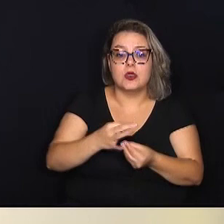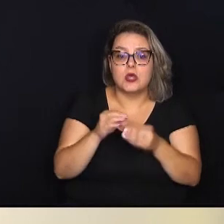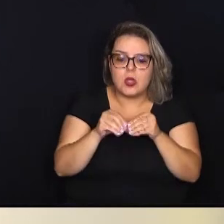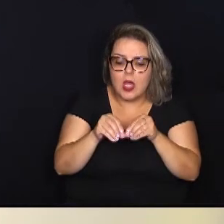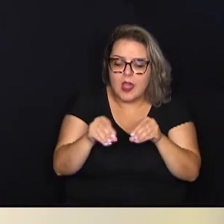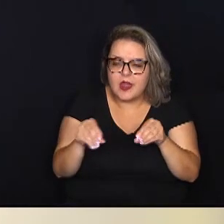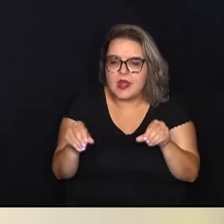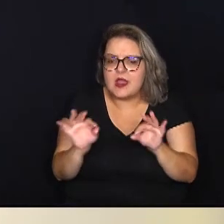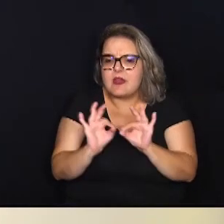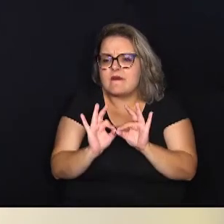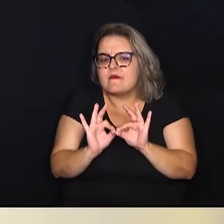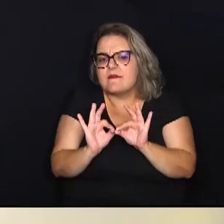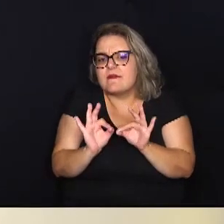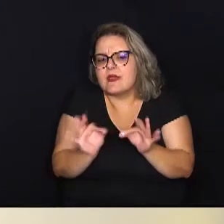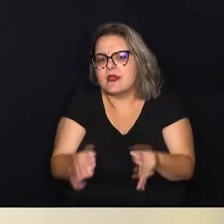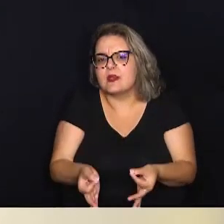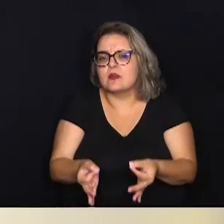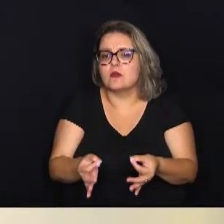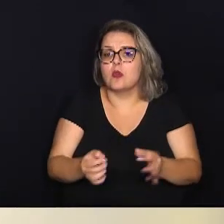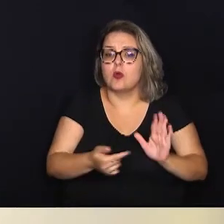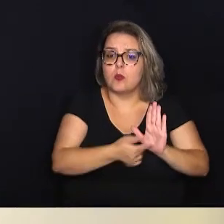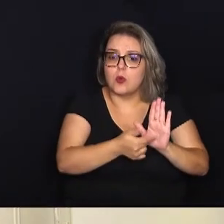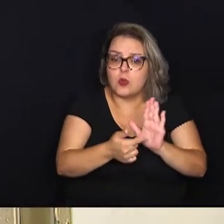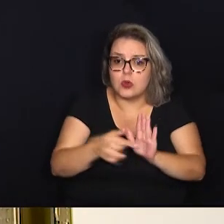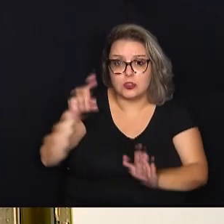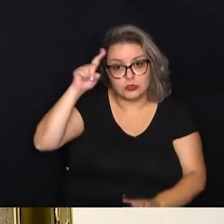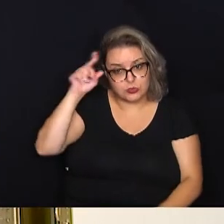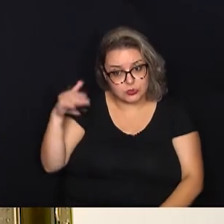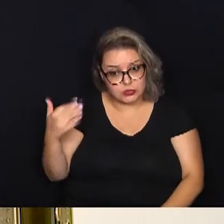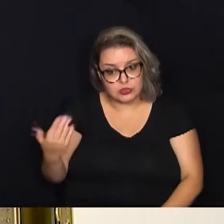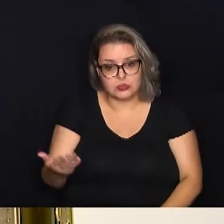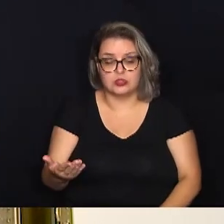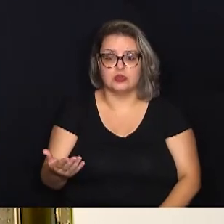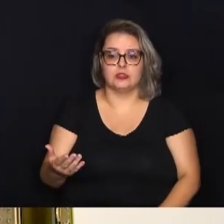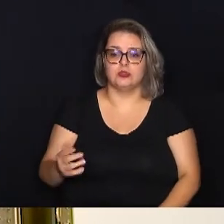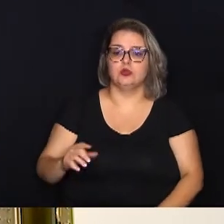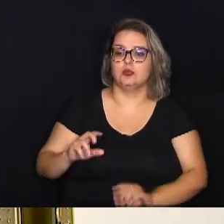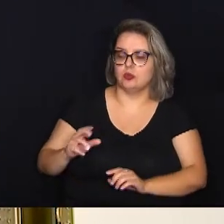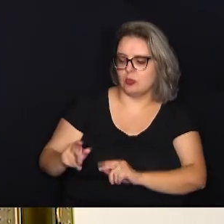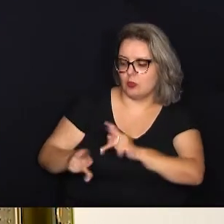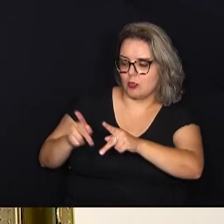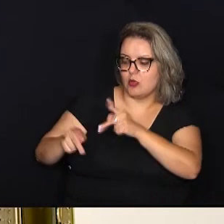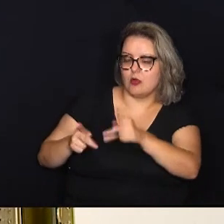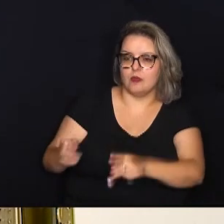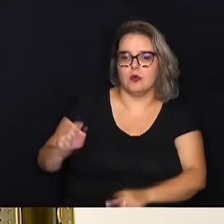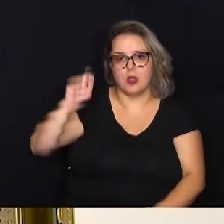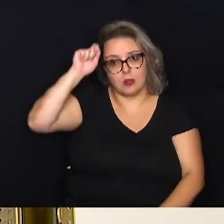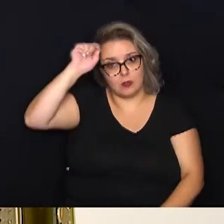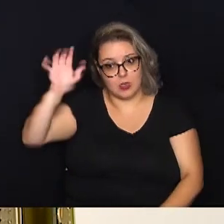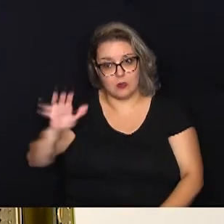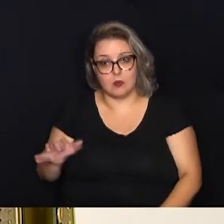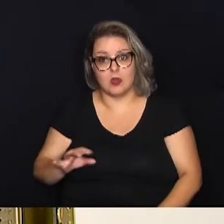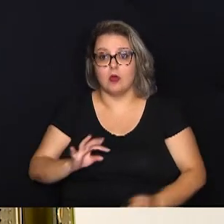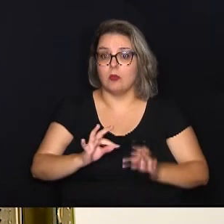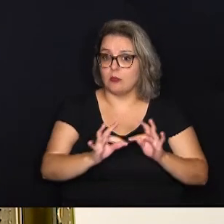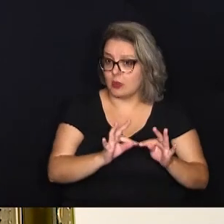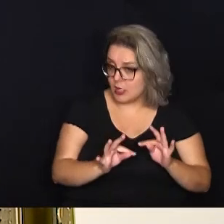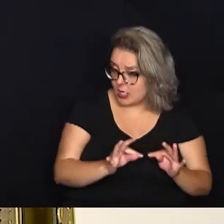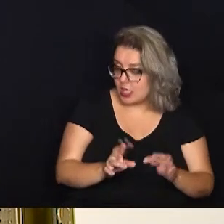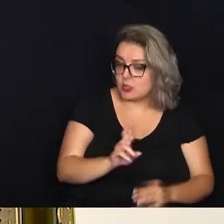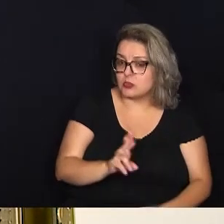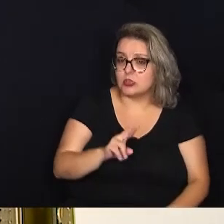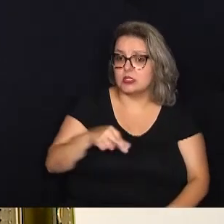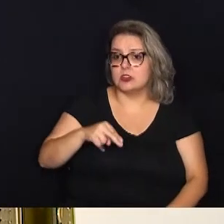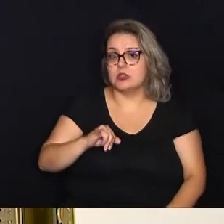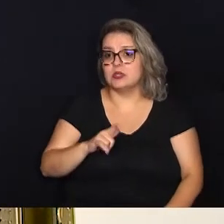de areia fina, mostrando o cotidiano do povo africano. São técnicas usadas na